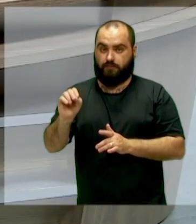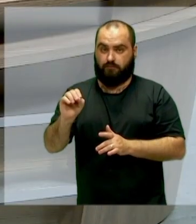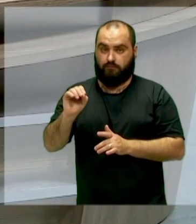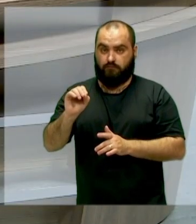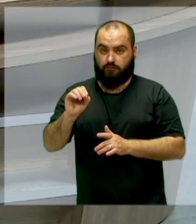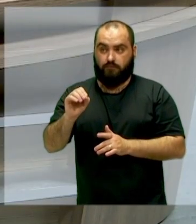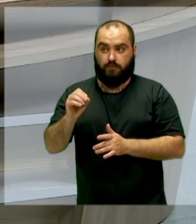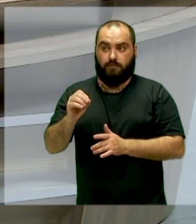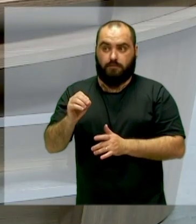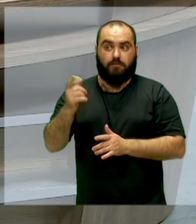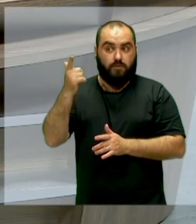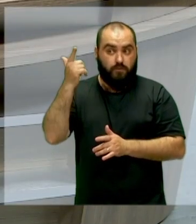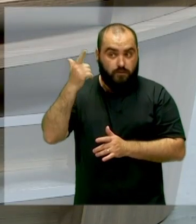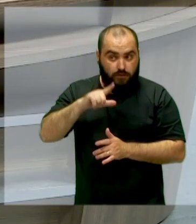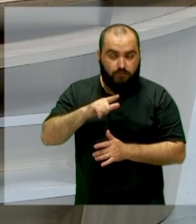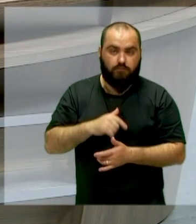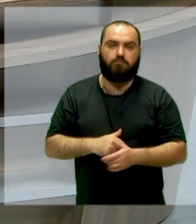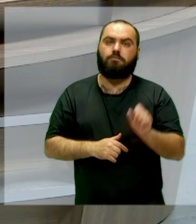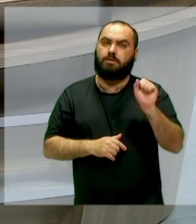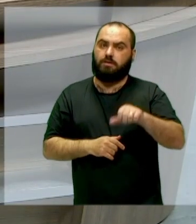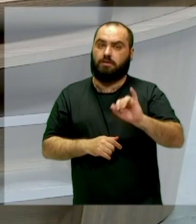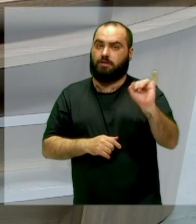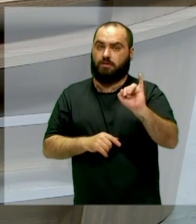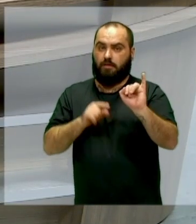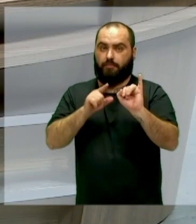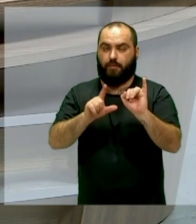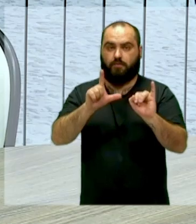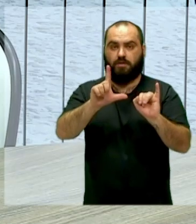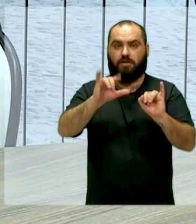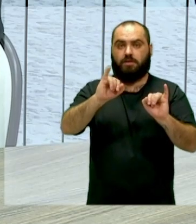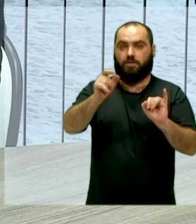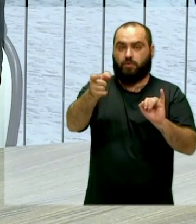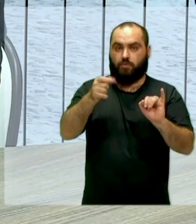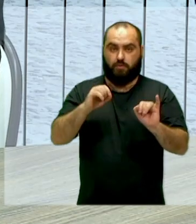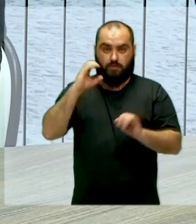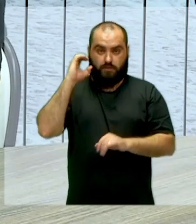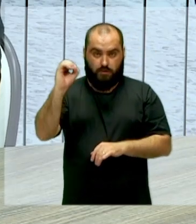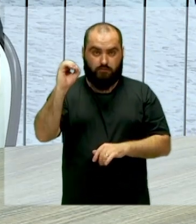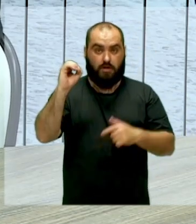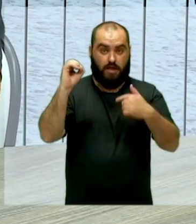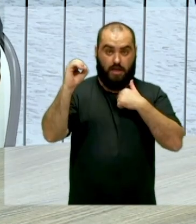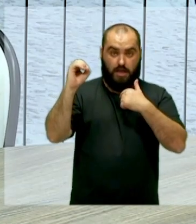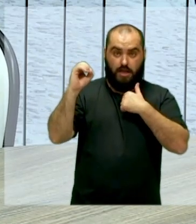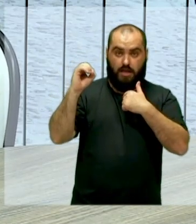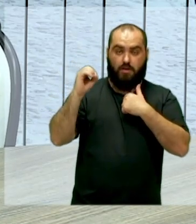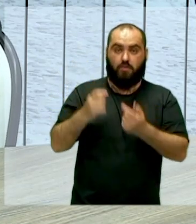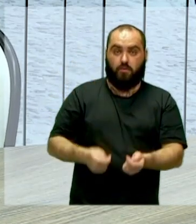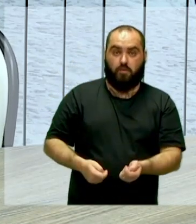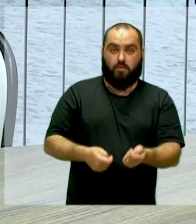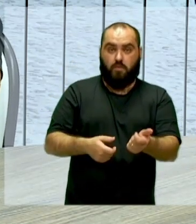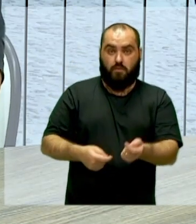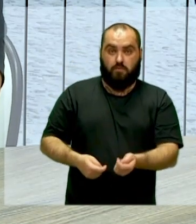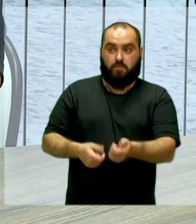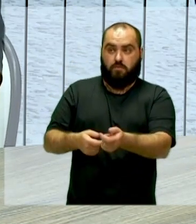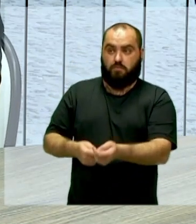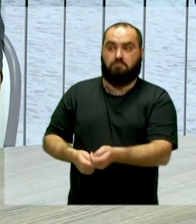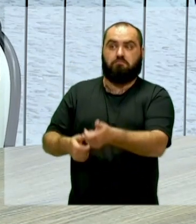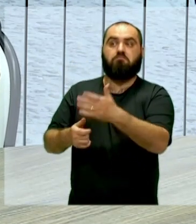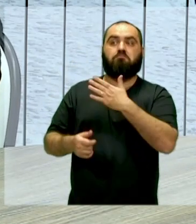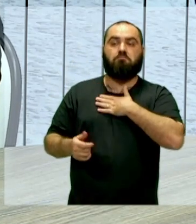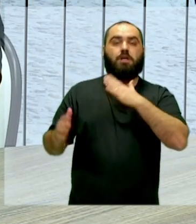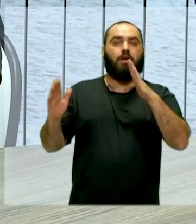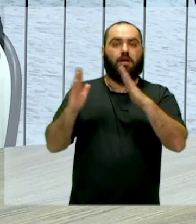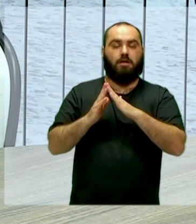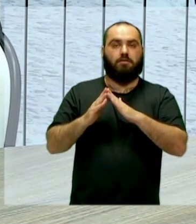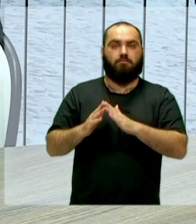a gente para conseguir com certeza no Itajaí plio Zero no Instagram e eu mesmo posso doar as minhocas eu tenho compostagem em casa eu